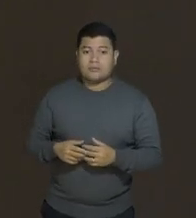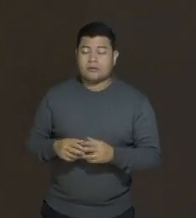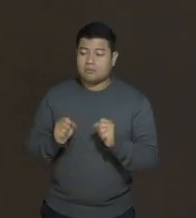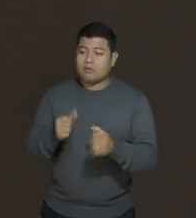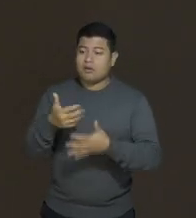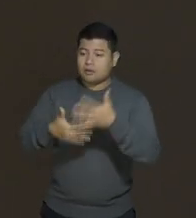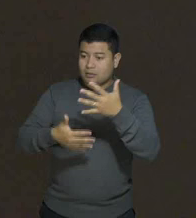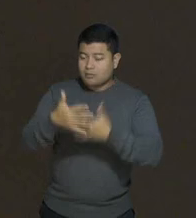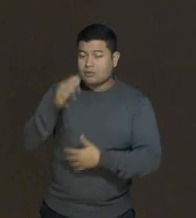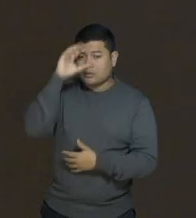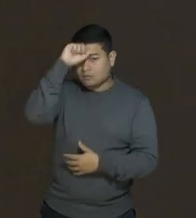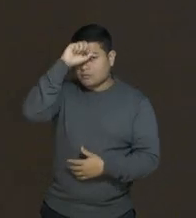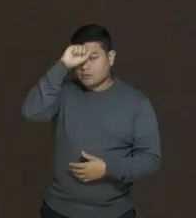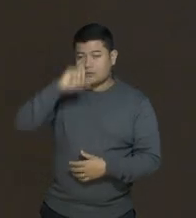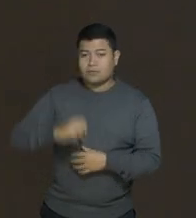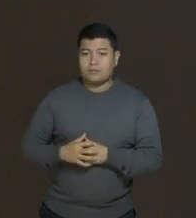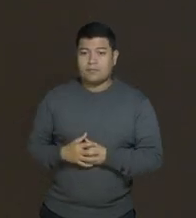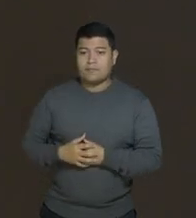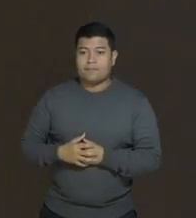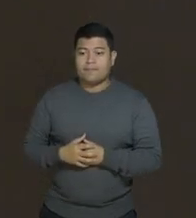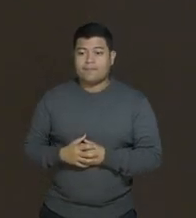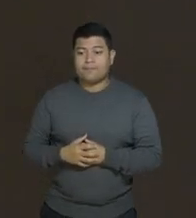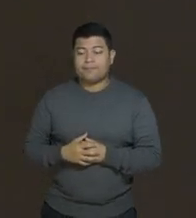aprendizagem dela.